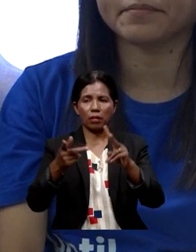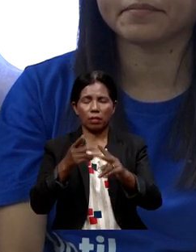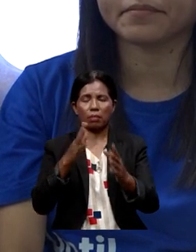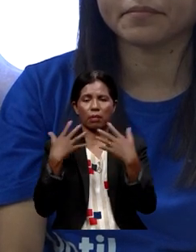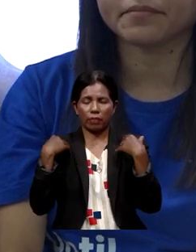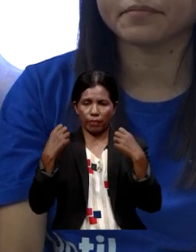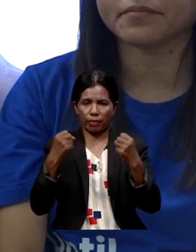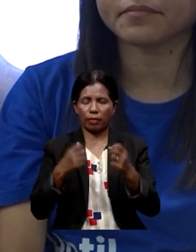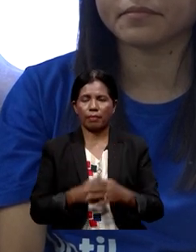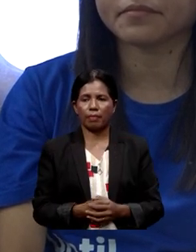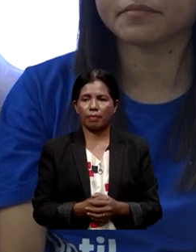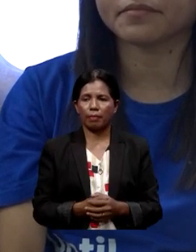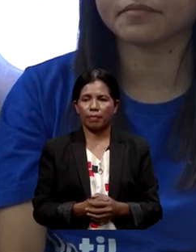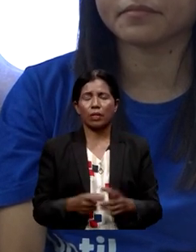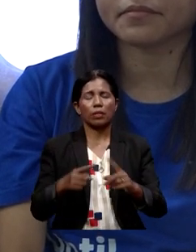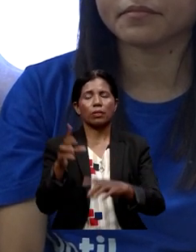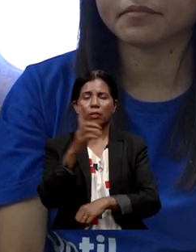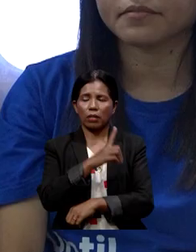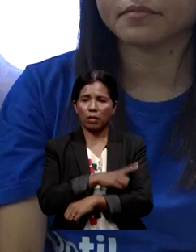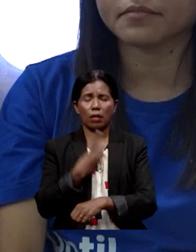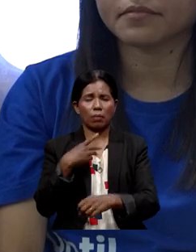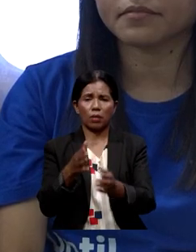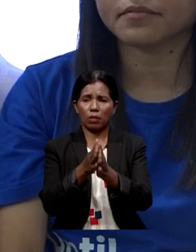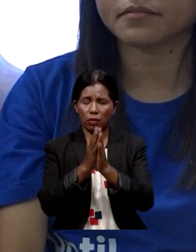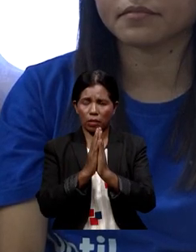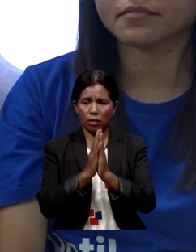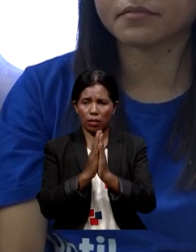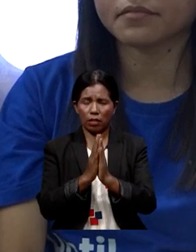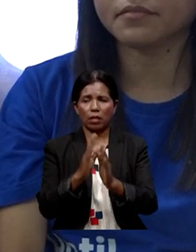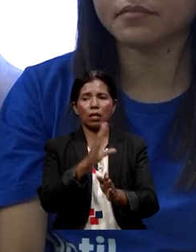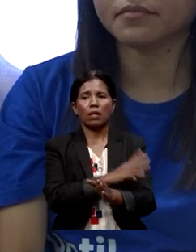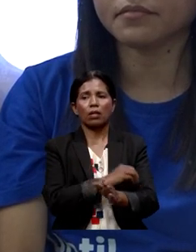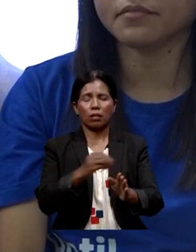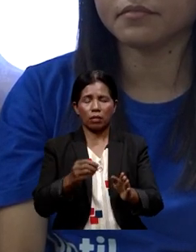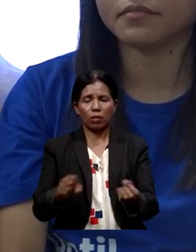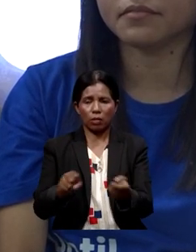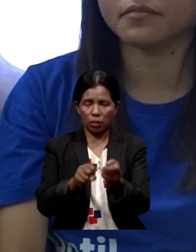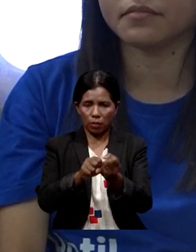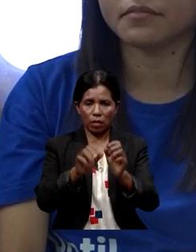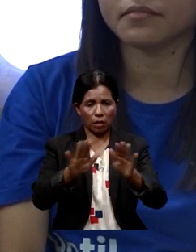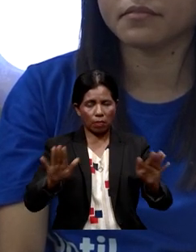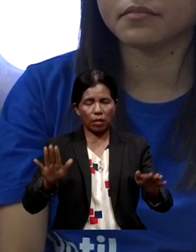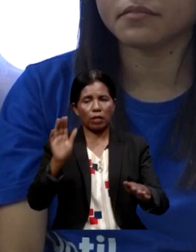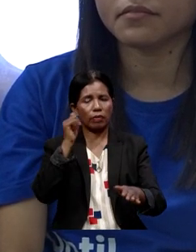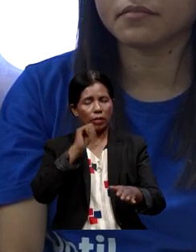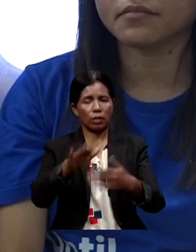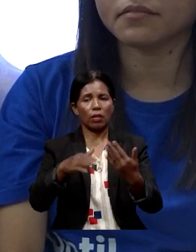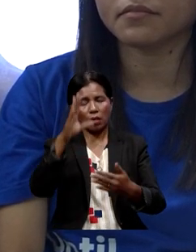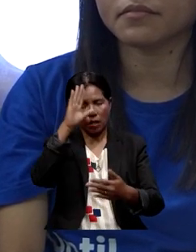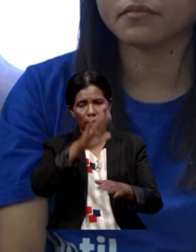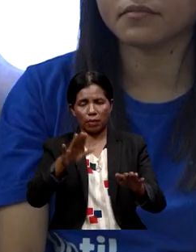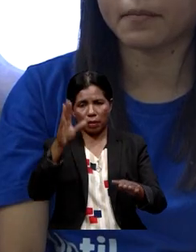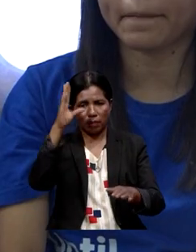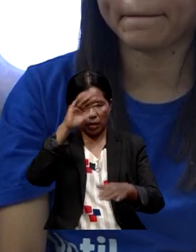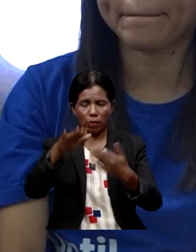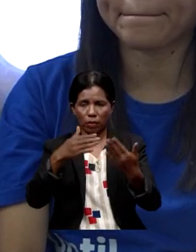Forte. To o inoro, a Mihusu, ação imediata, o de suporte a Labaric Feto, Labaric Mane, no Ema Civil